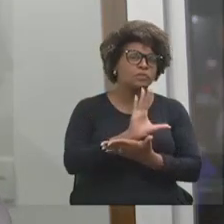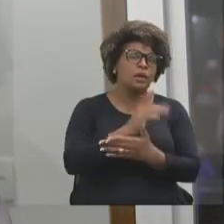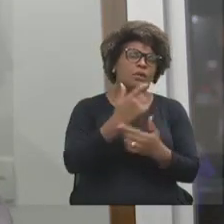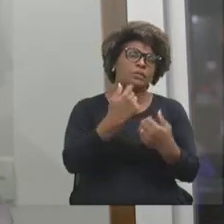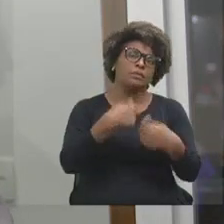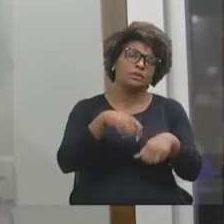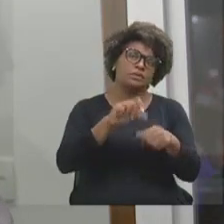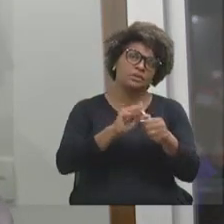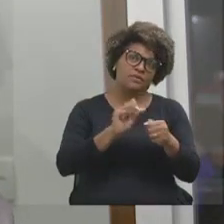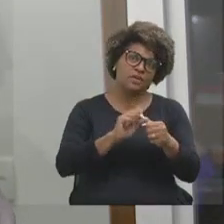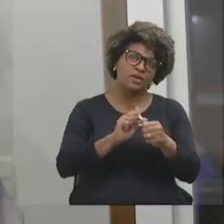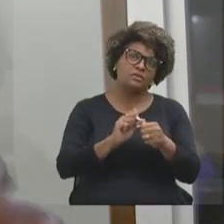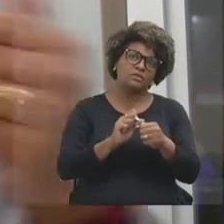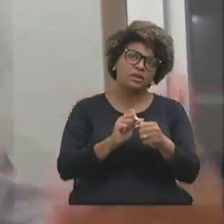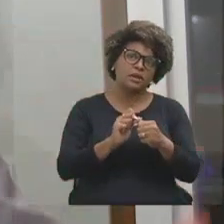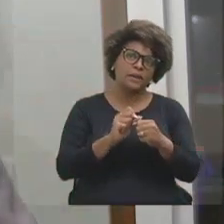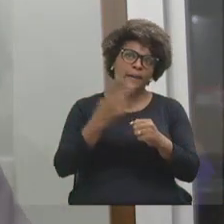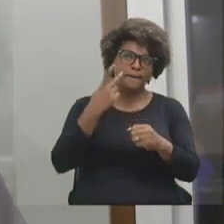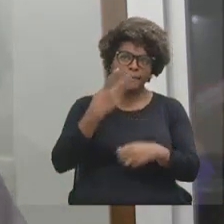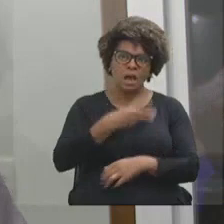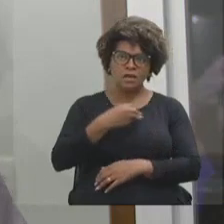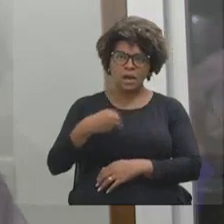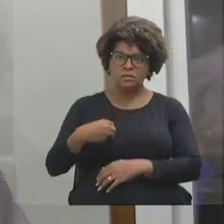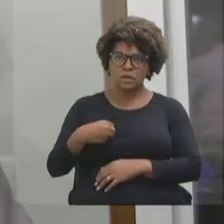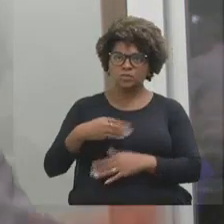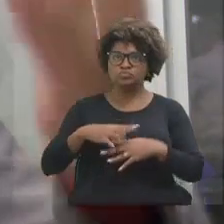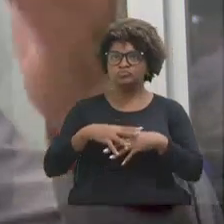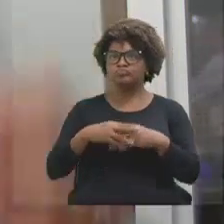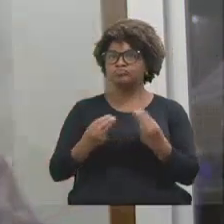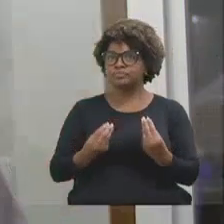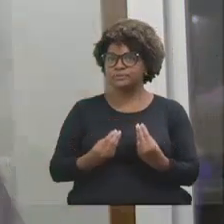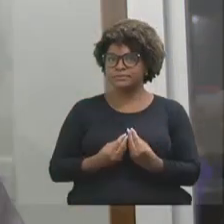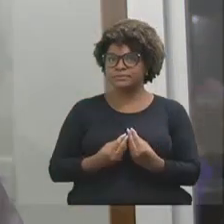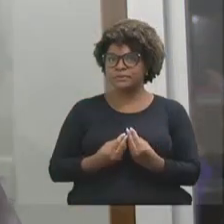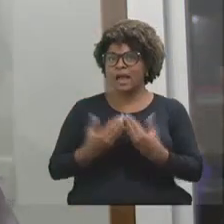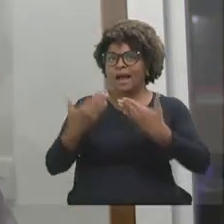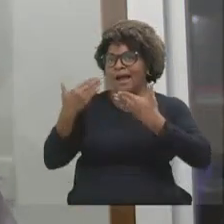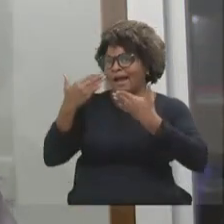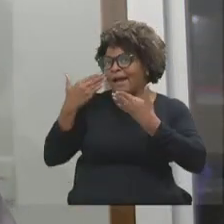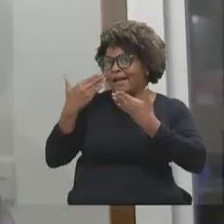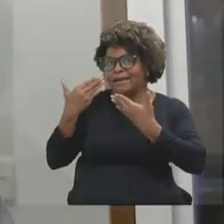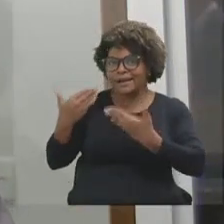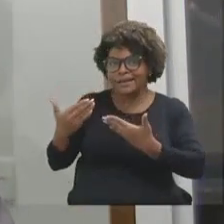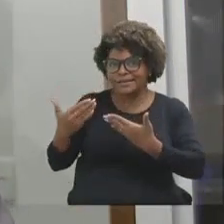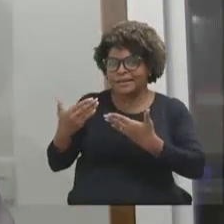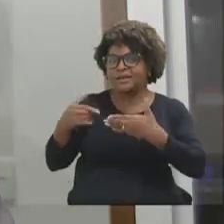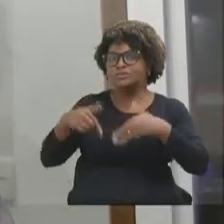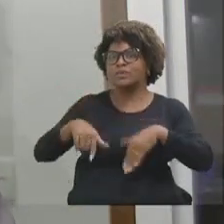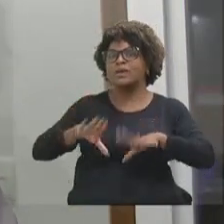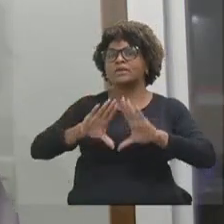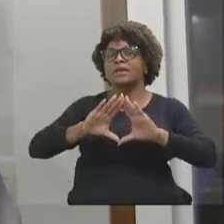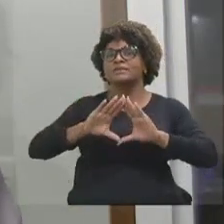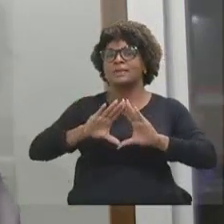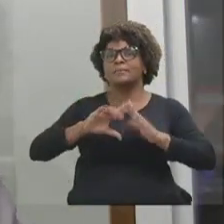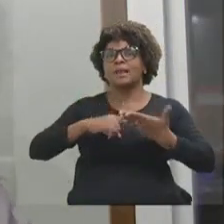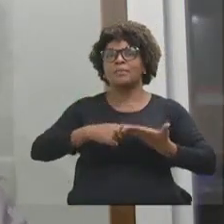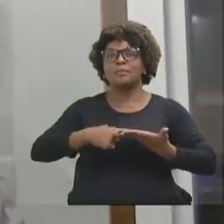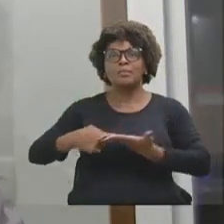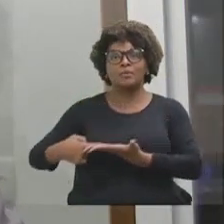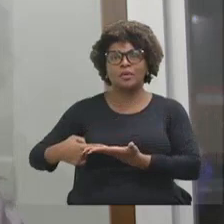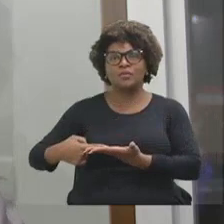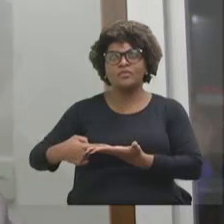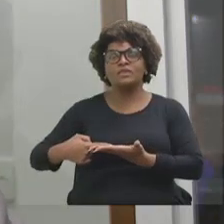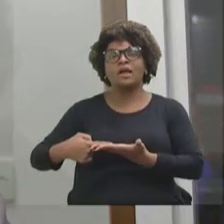tem que fazer para uma saúde curativa então agradecer a assembleia pelo convite e o